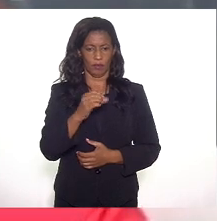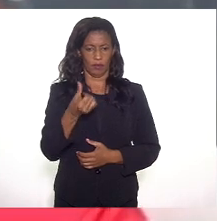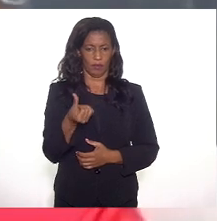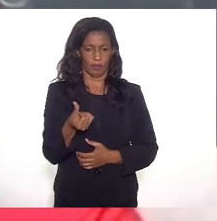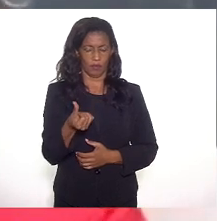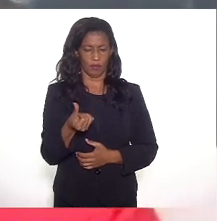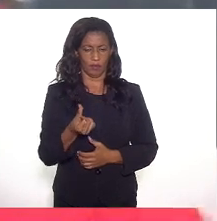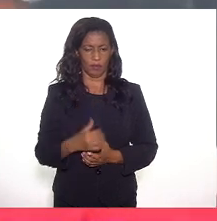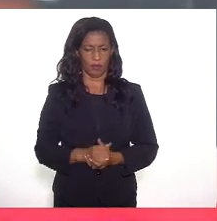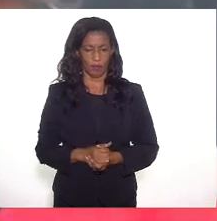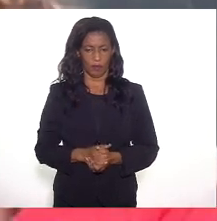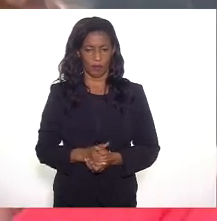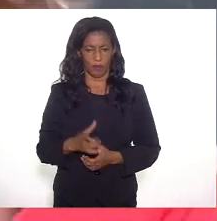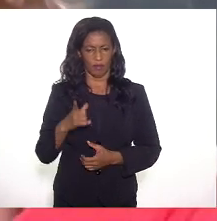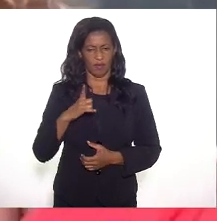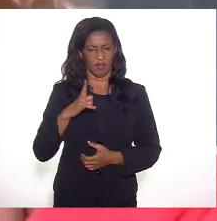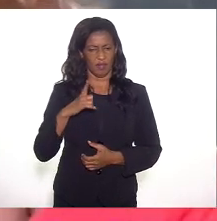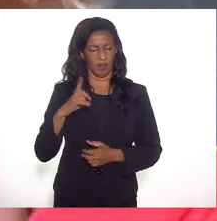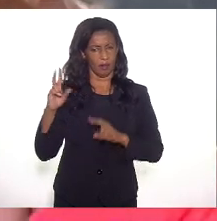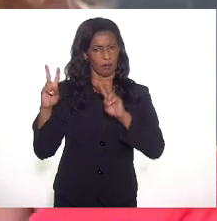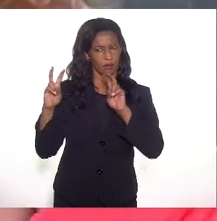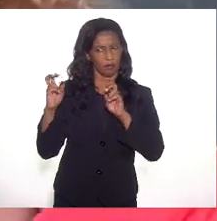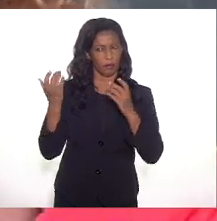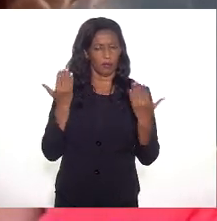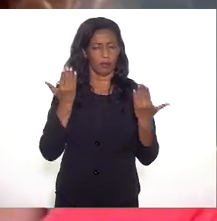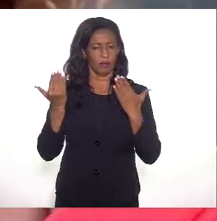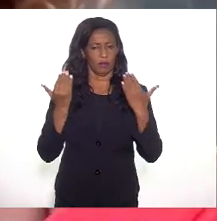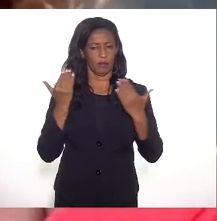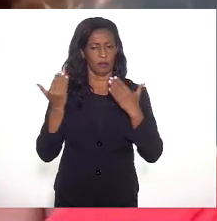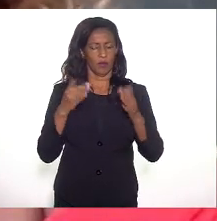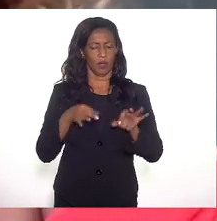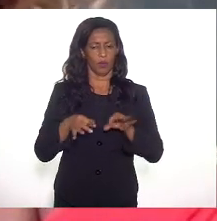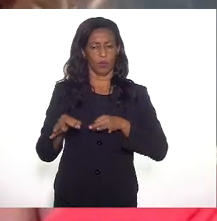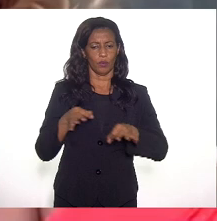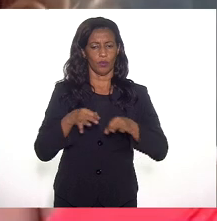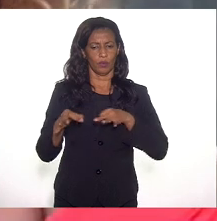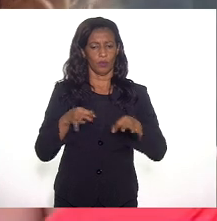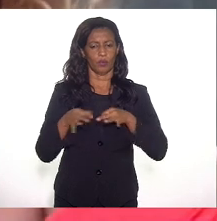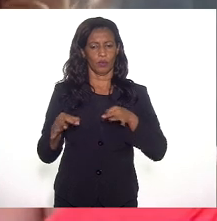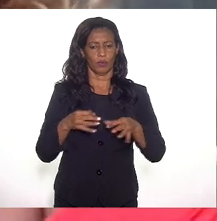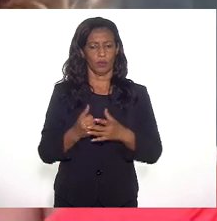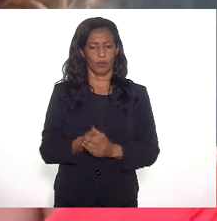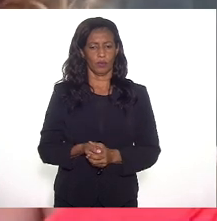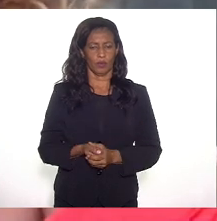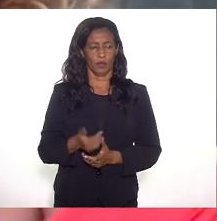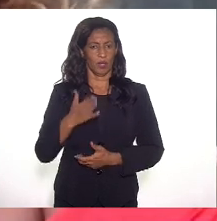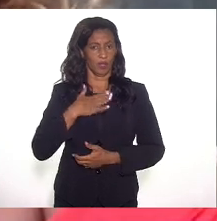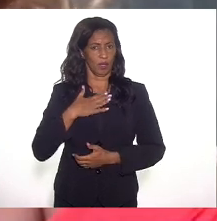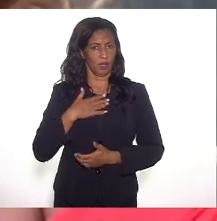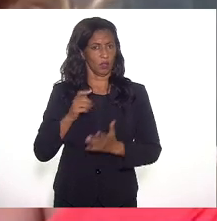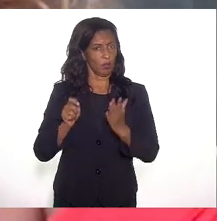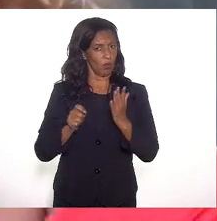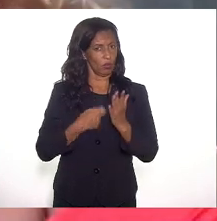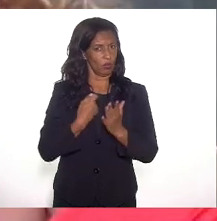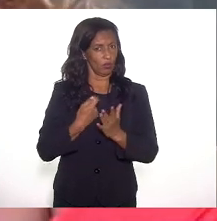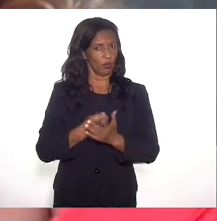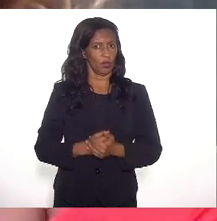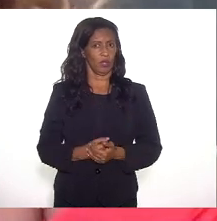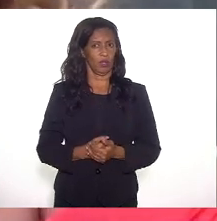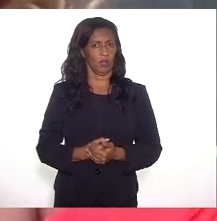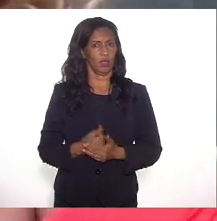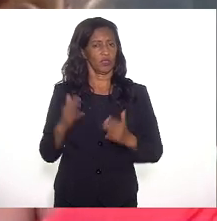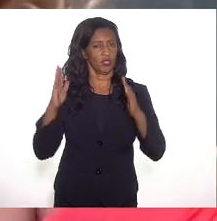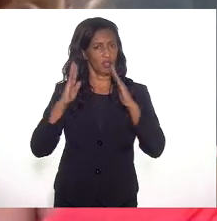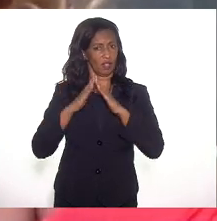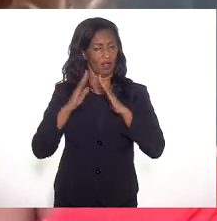3106, ele tem uma temática muito semelhante a um projeto de minha autoria que tramita na casa